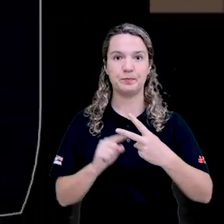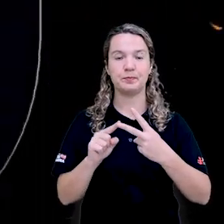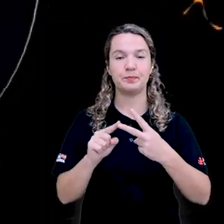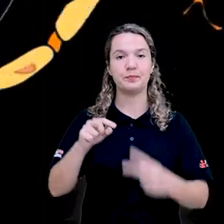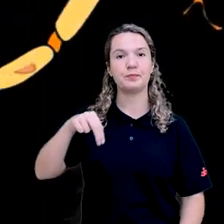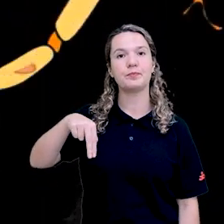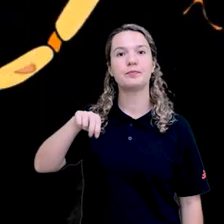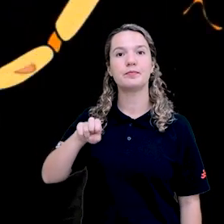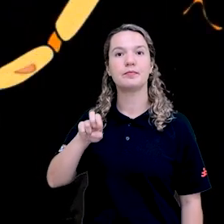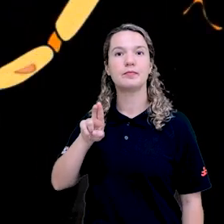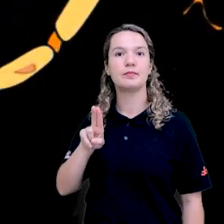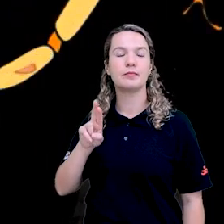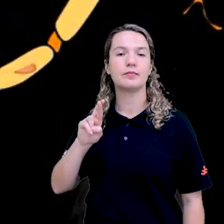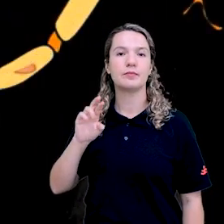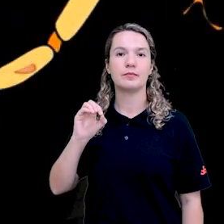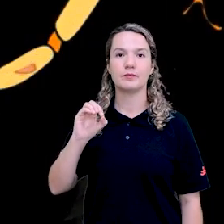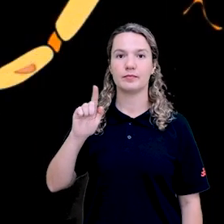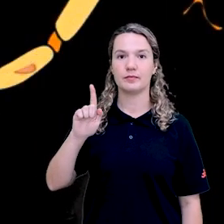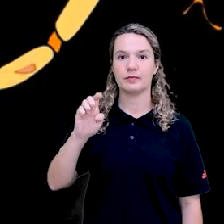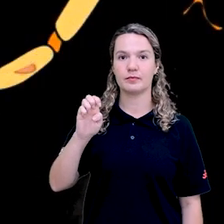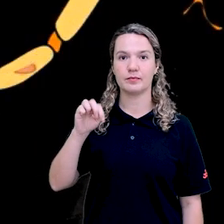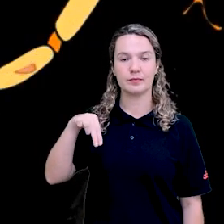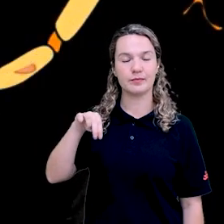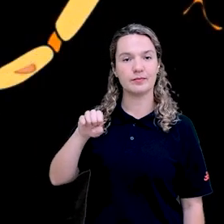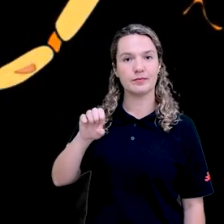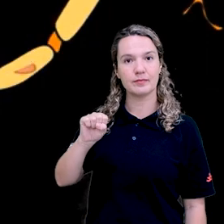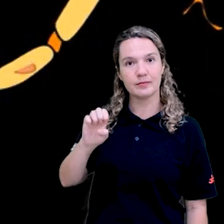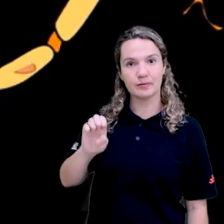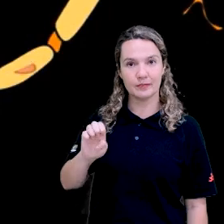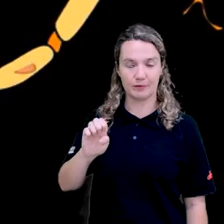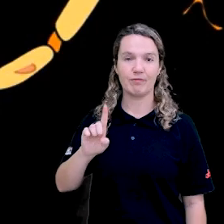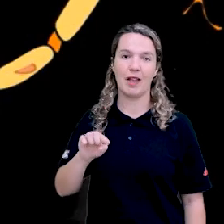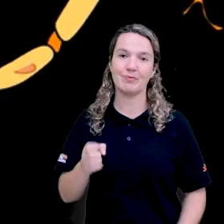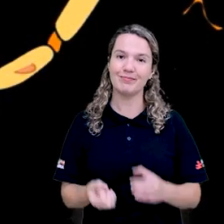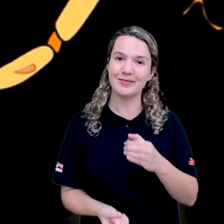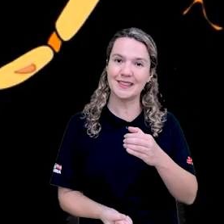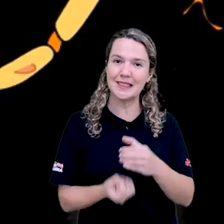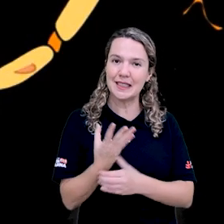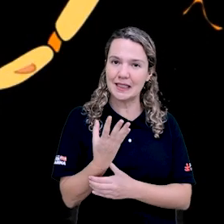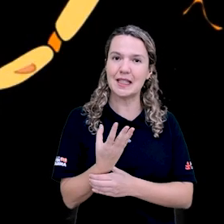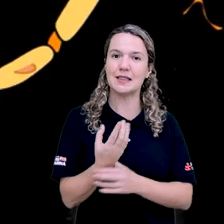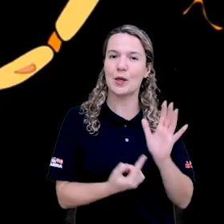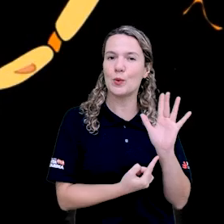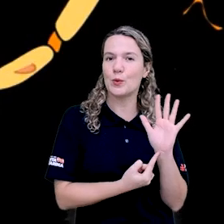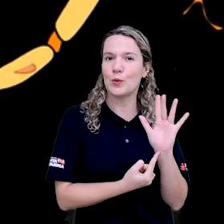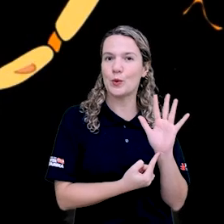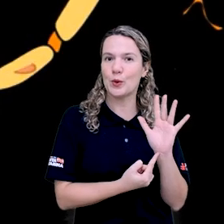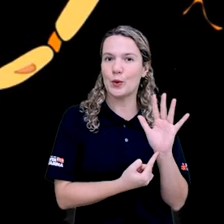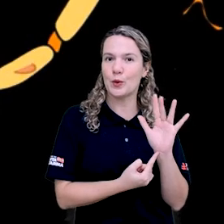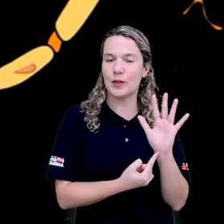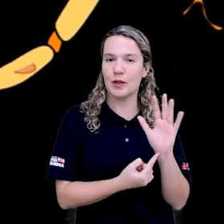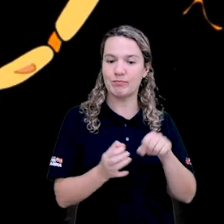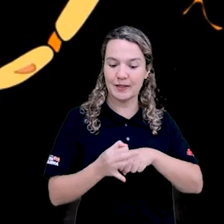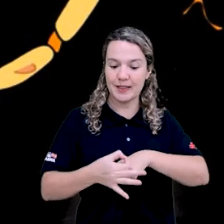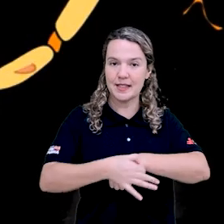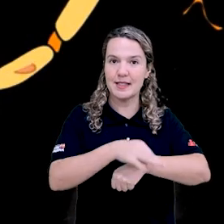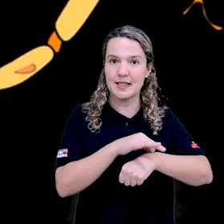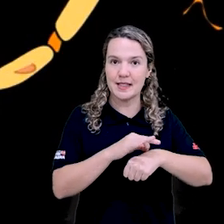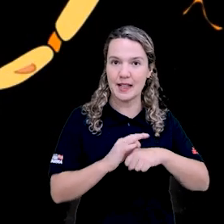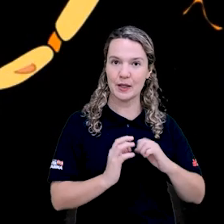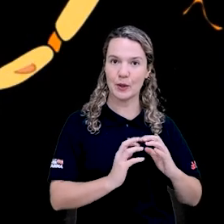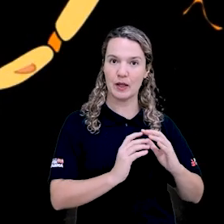na neurogênese, ocorre a produção das células neurais, dos neurônios, que são as